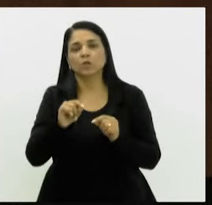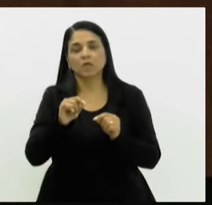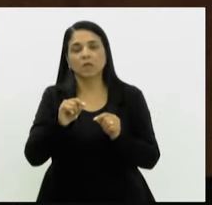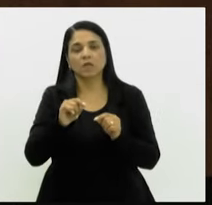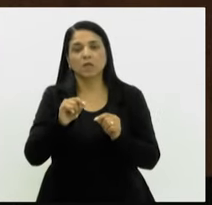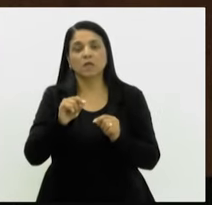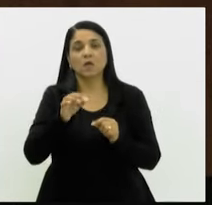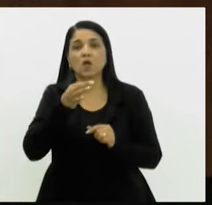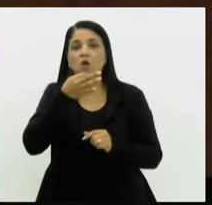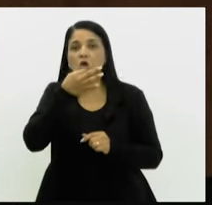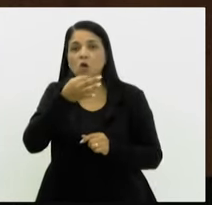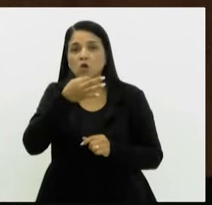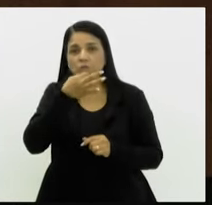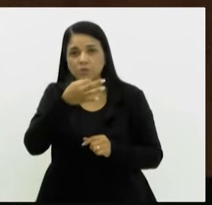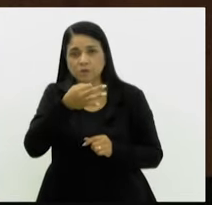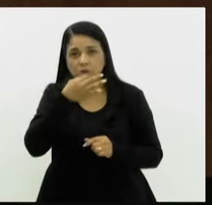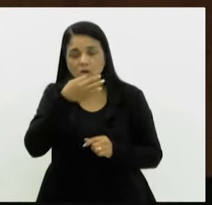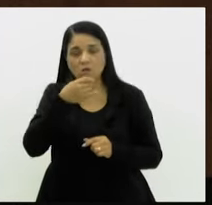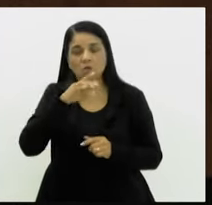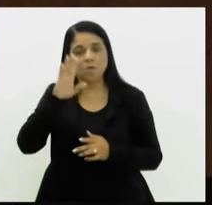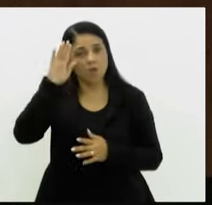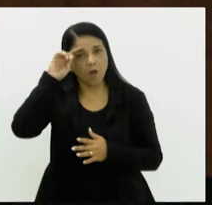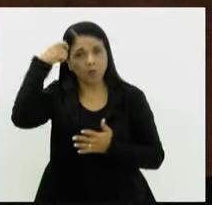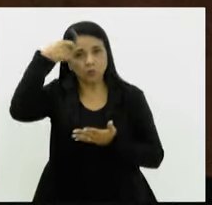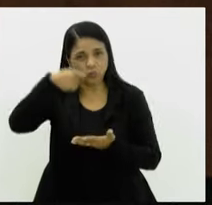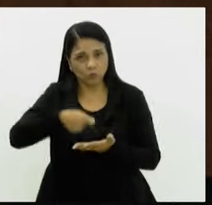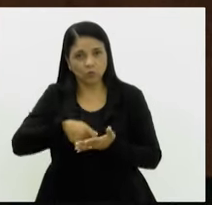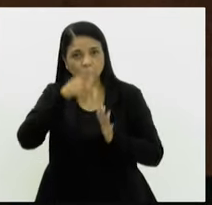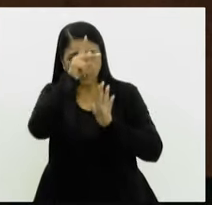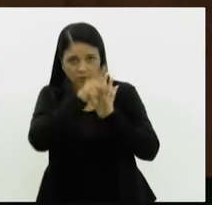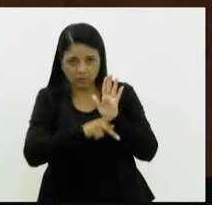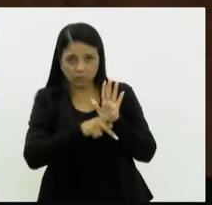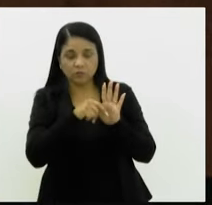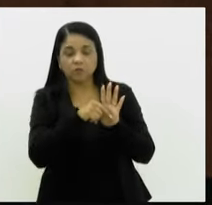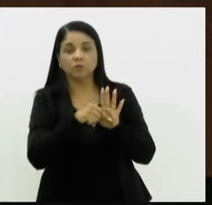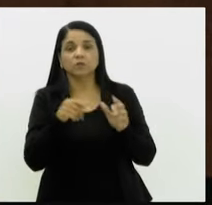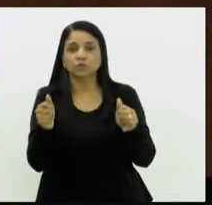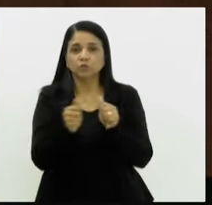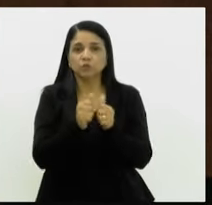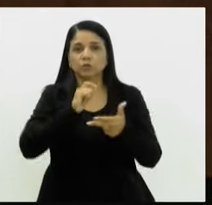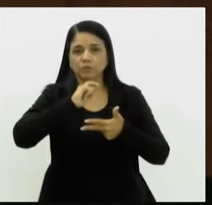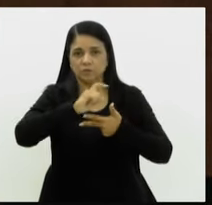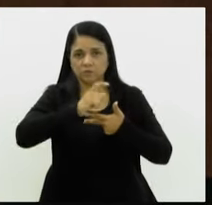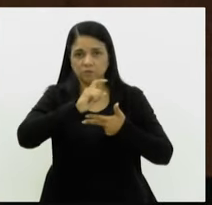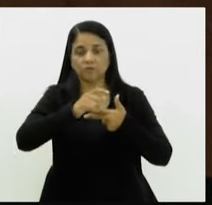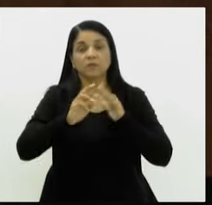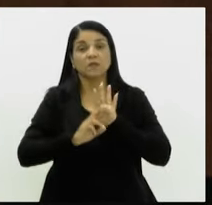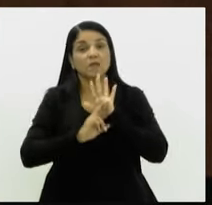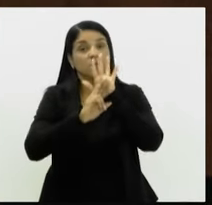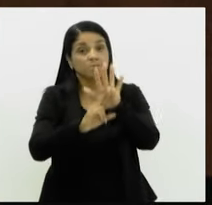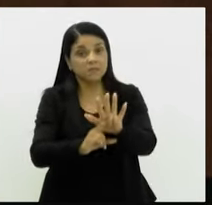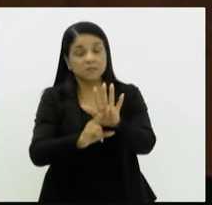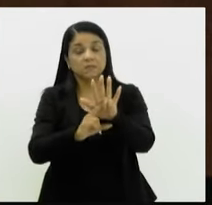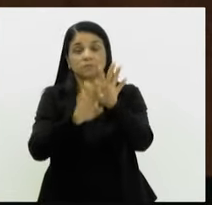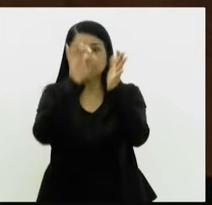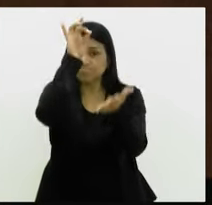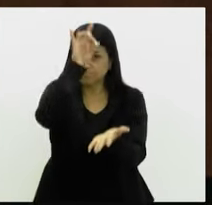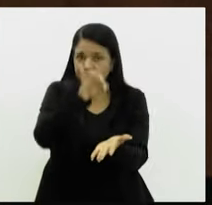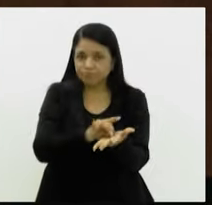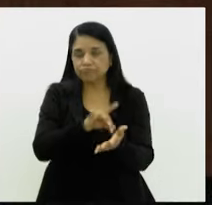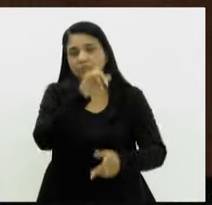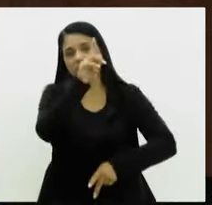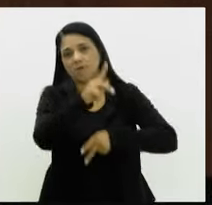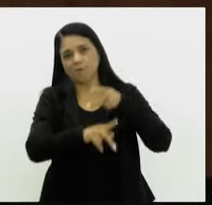na nossa opinião, como autor do projeto, juntamente também com o Poder Executivo, como sendo o representante mais legítimo da